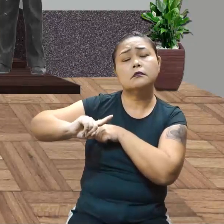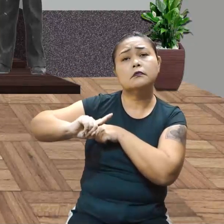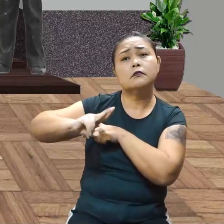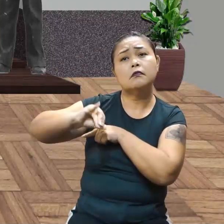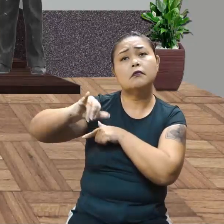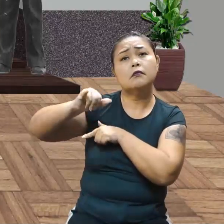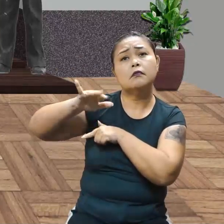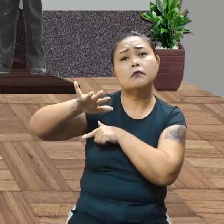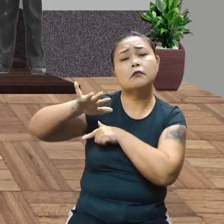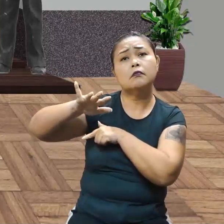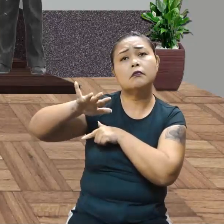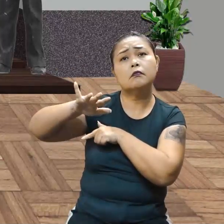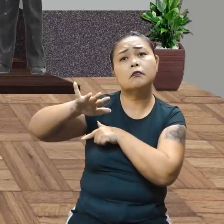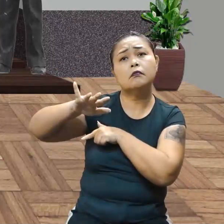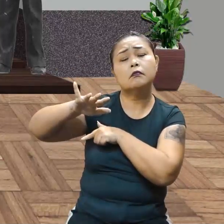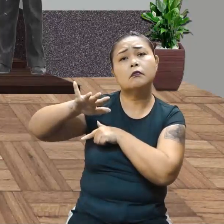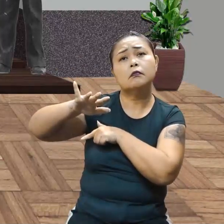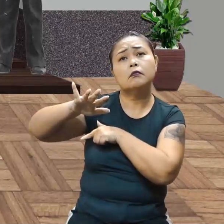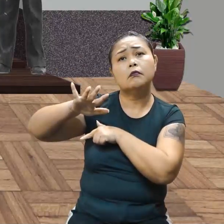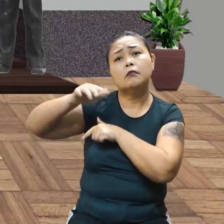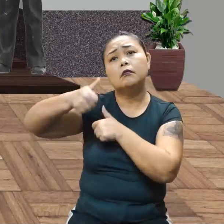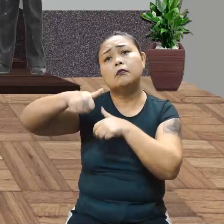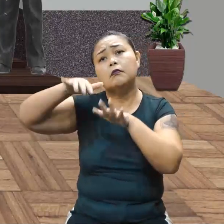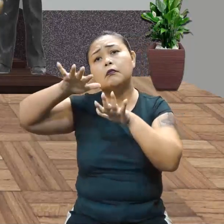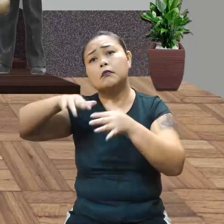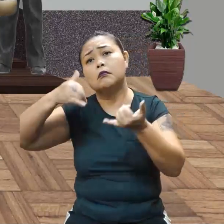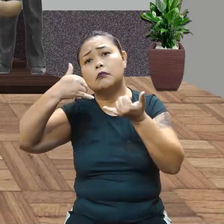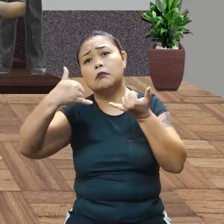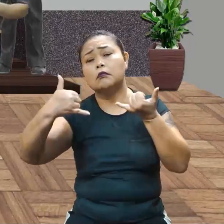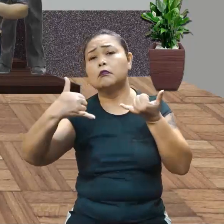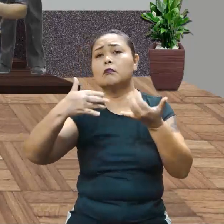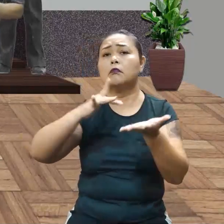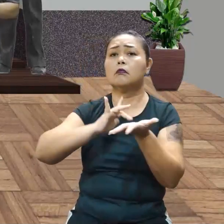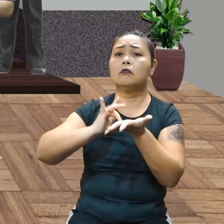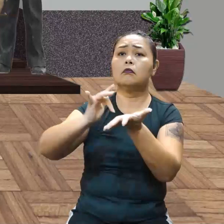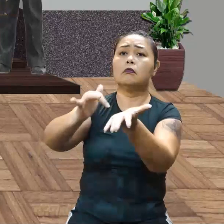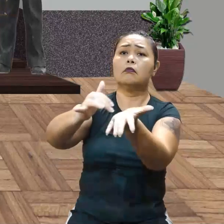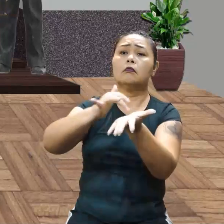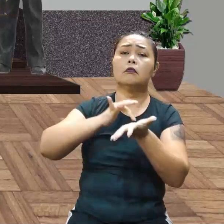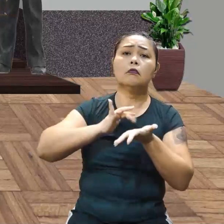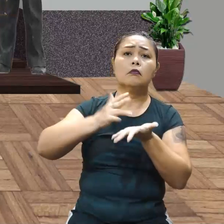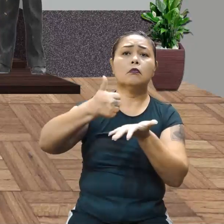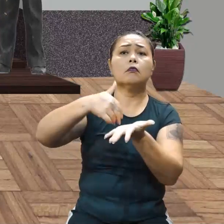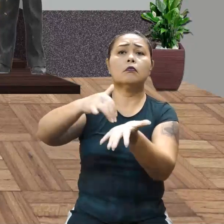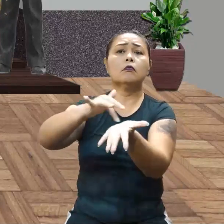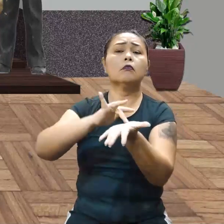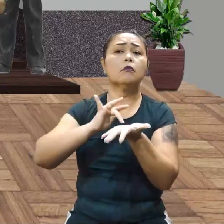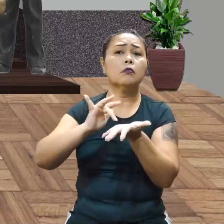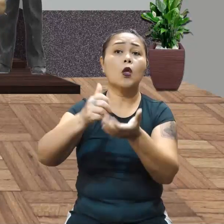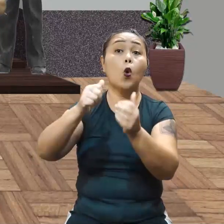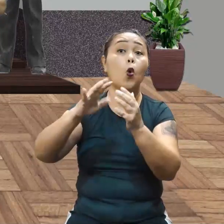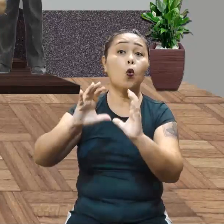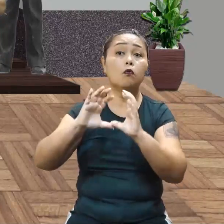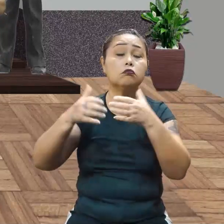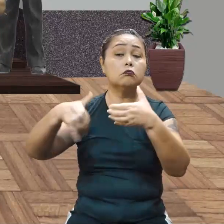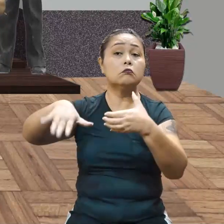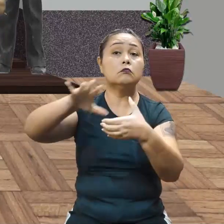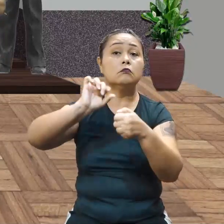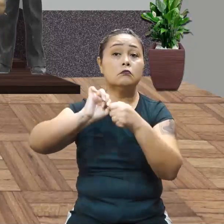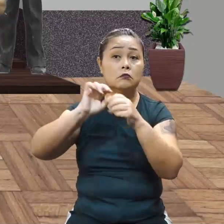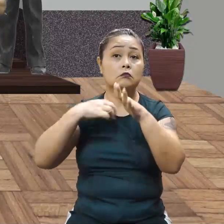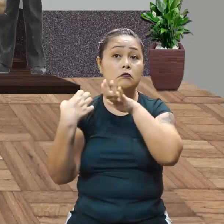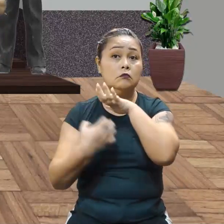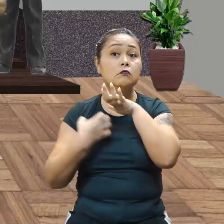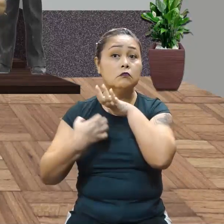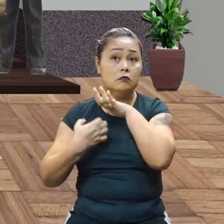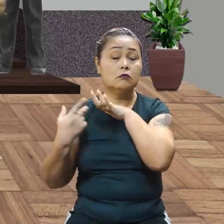Vai ficar as estações telegráficas aqui, a companhia telegráfica vão ficar aqui. Nós